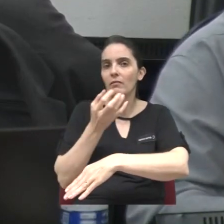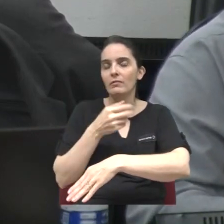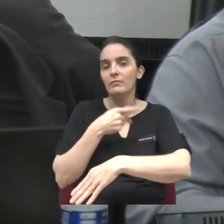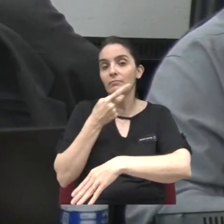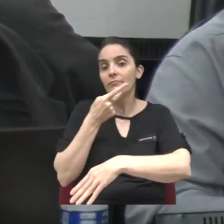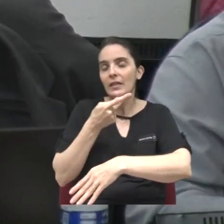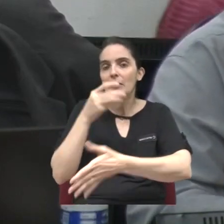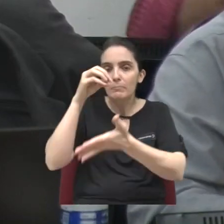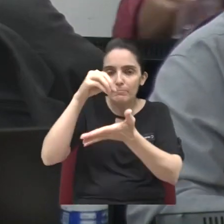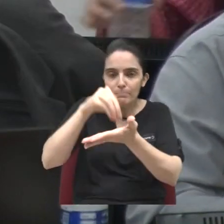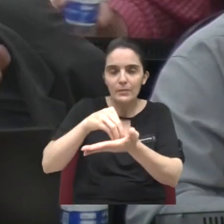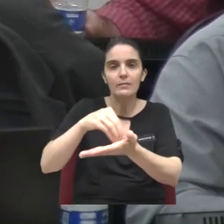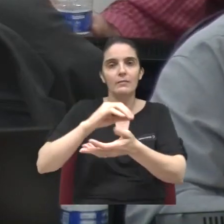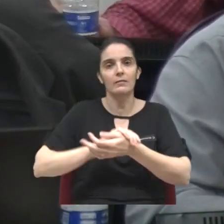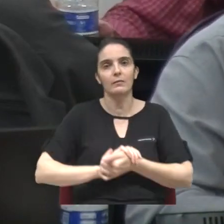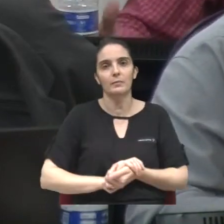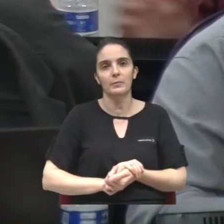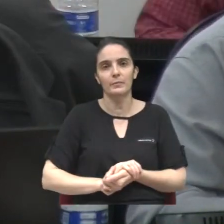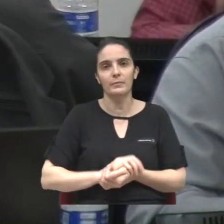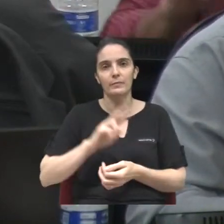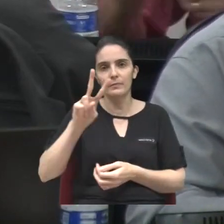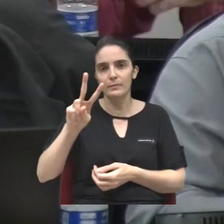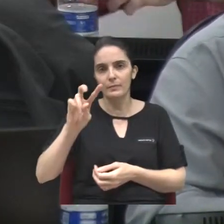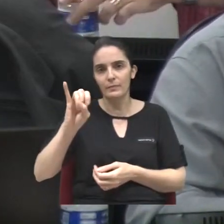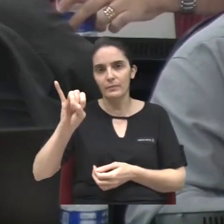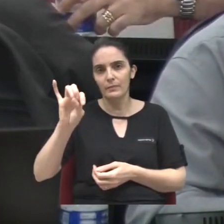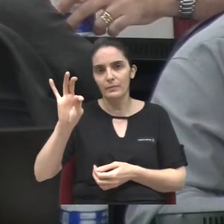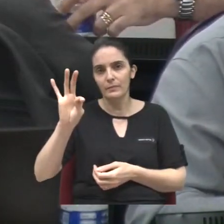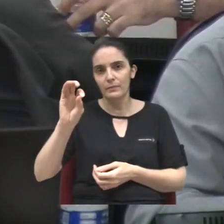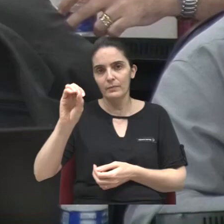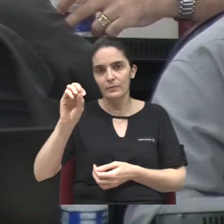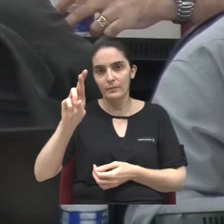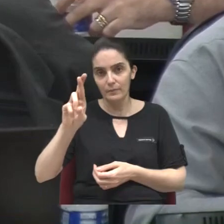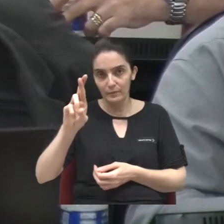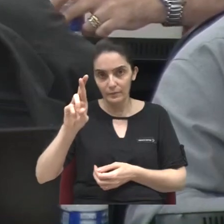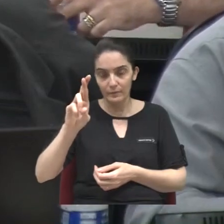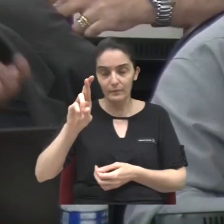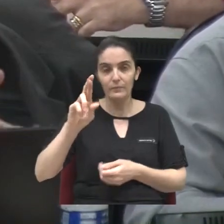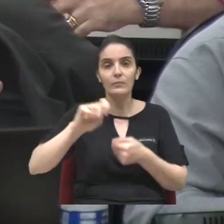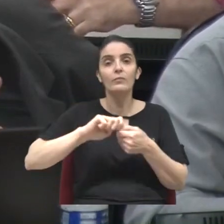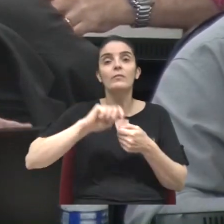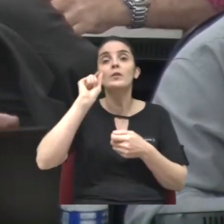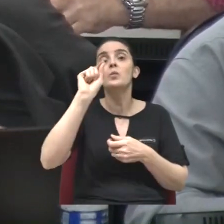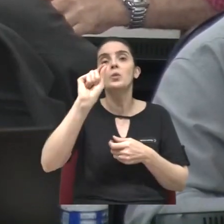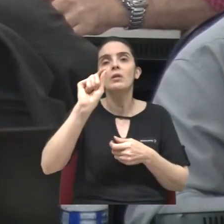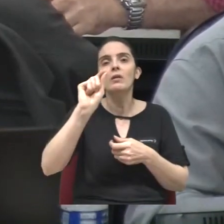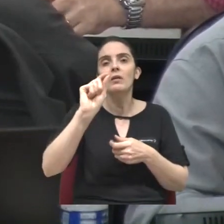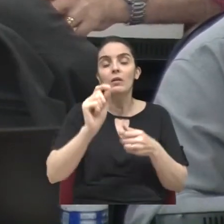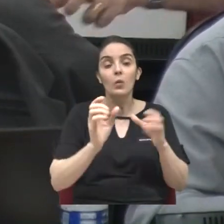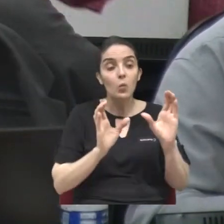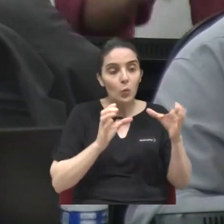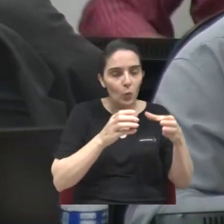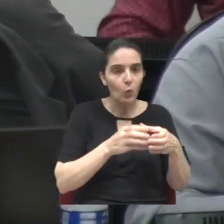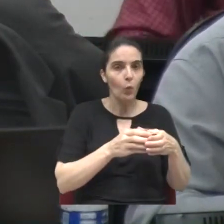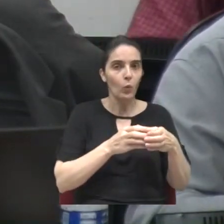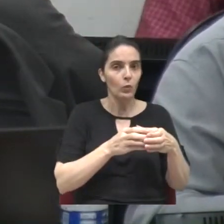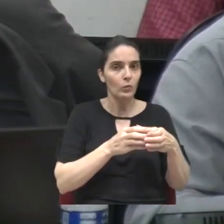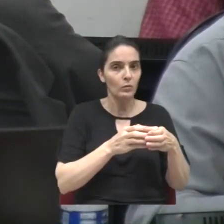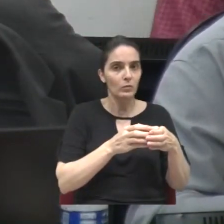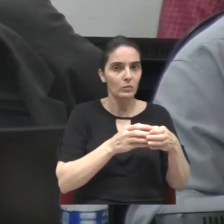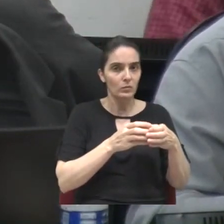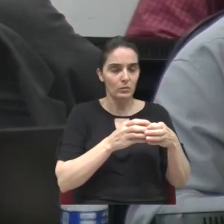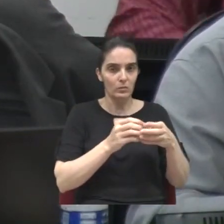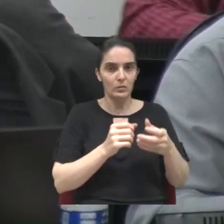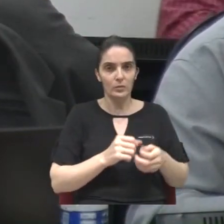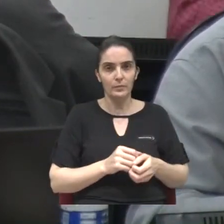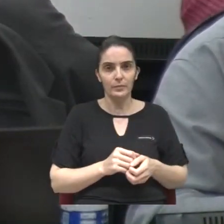fato, deixou a equipe de maneira não só a ter um bom equipamento, mas a saber